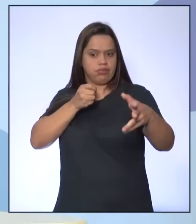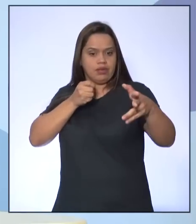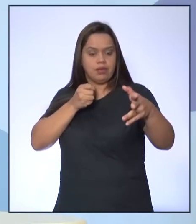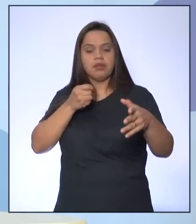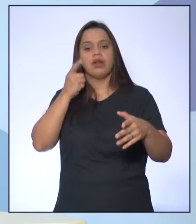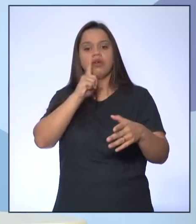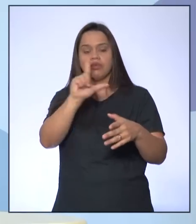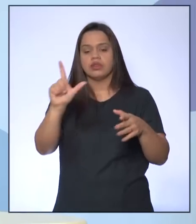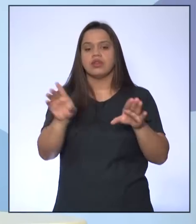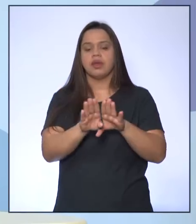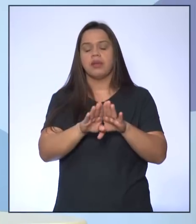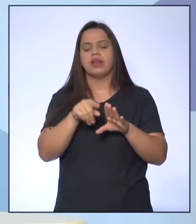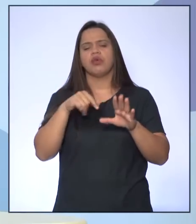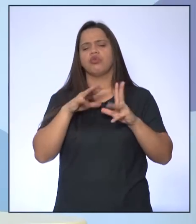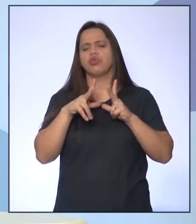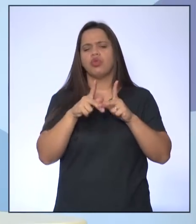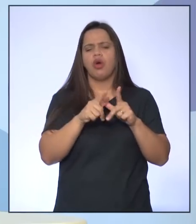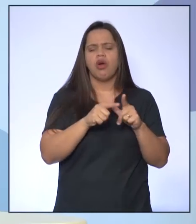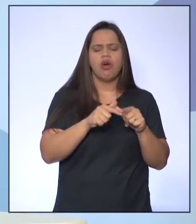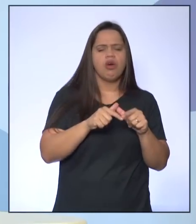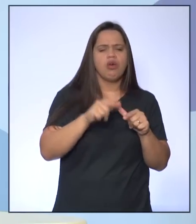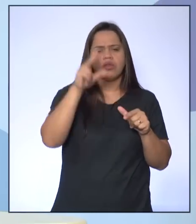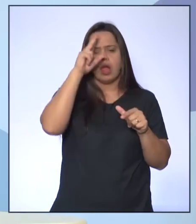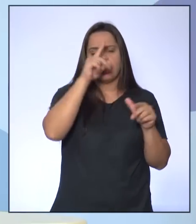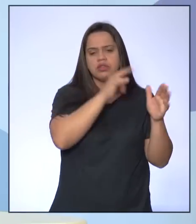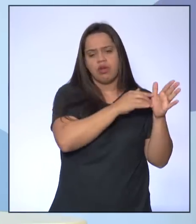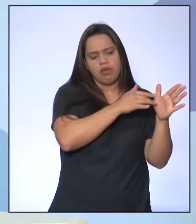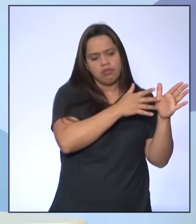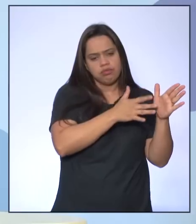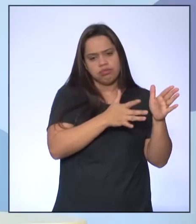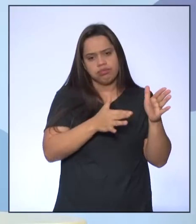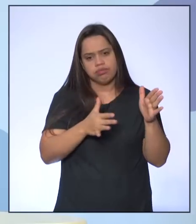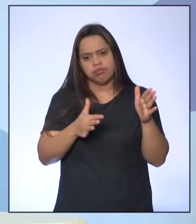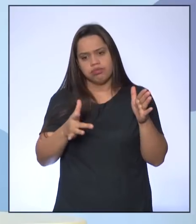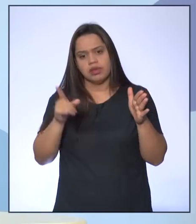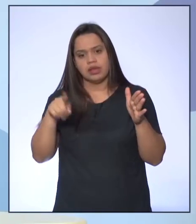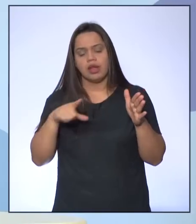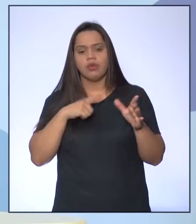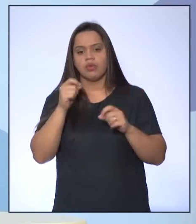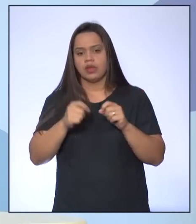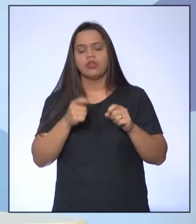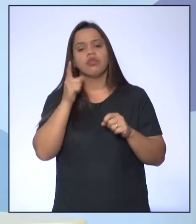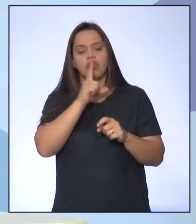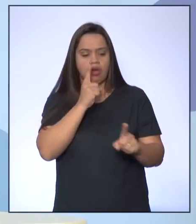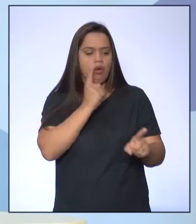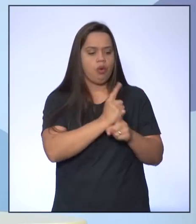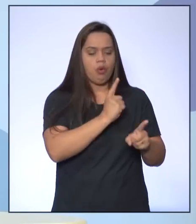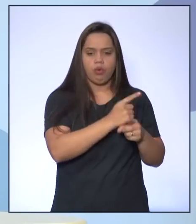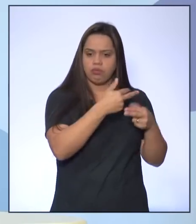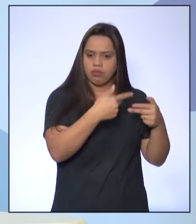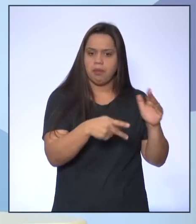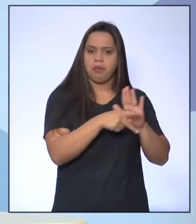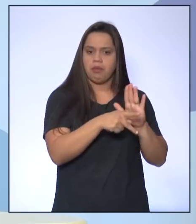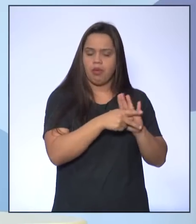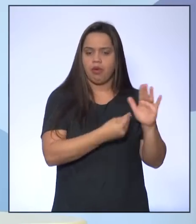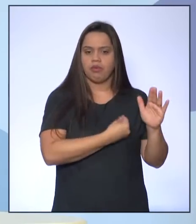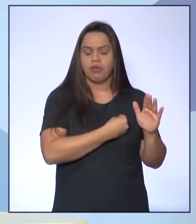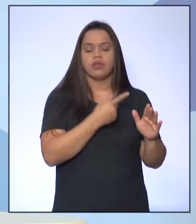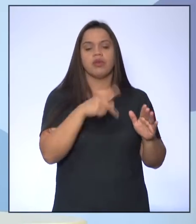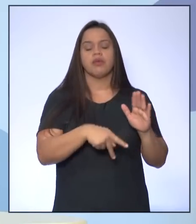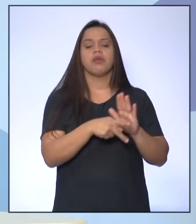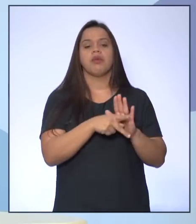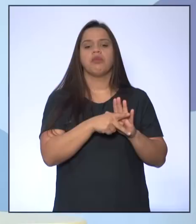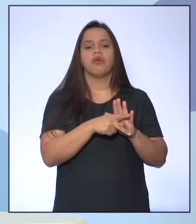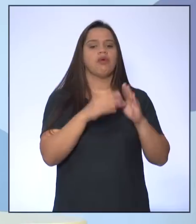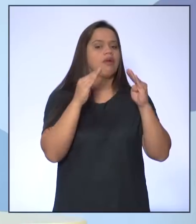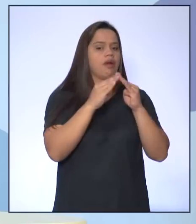toda a história da humanidade, os vestígios dos seres humanos dessa passagem são essas: casas,